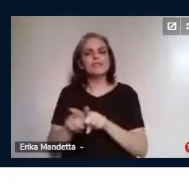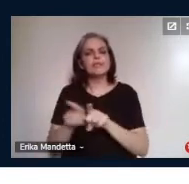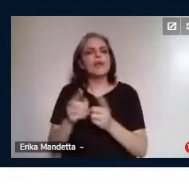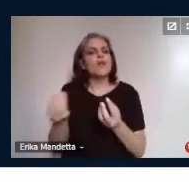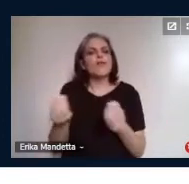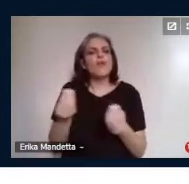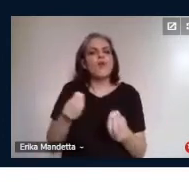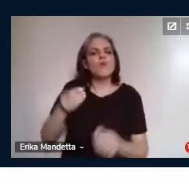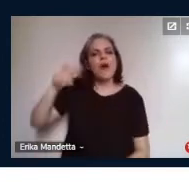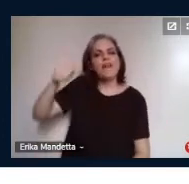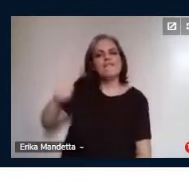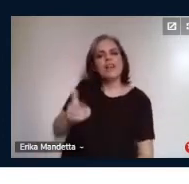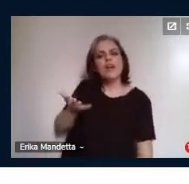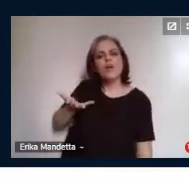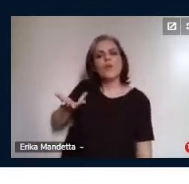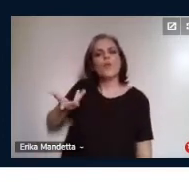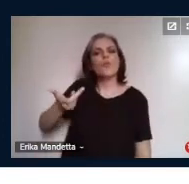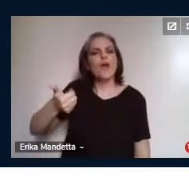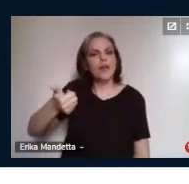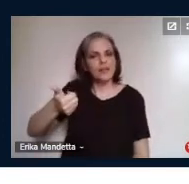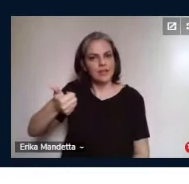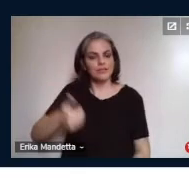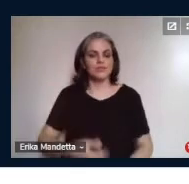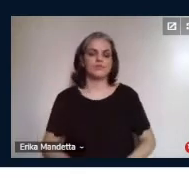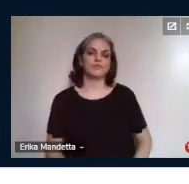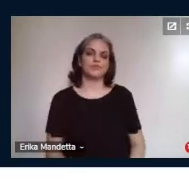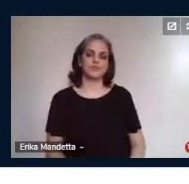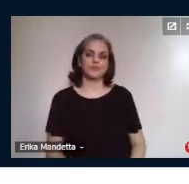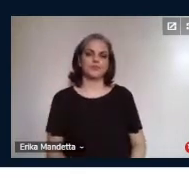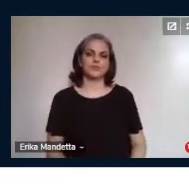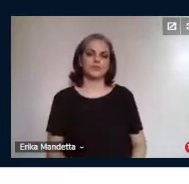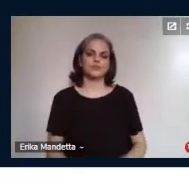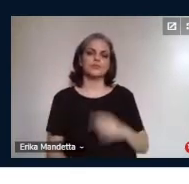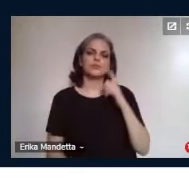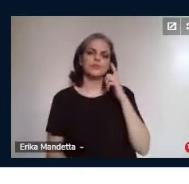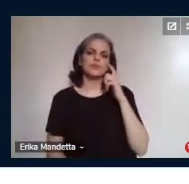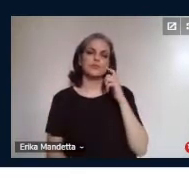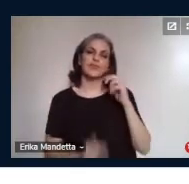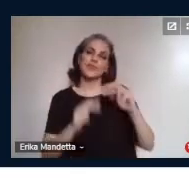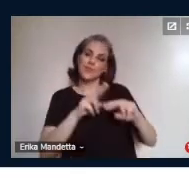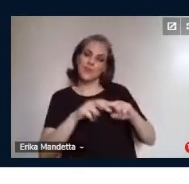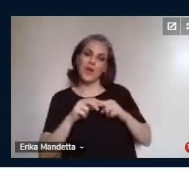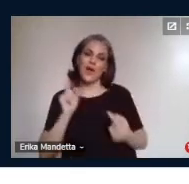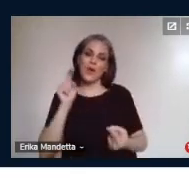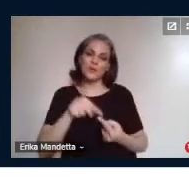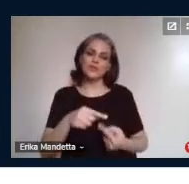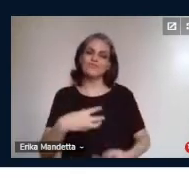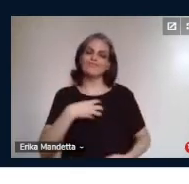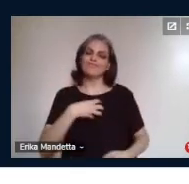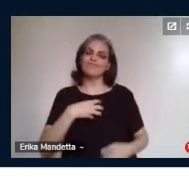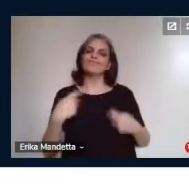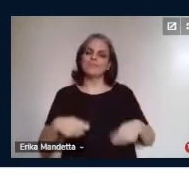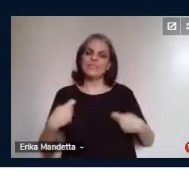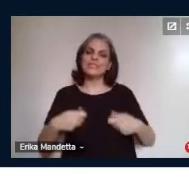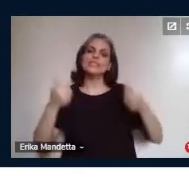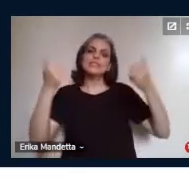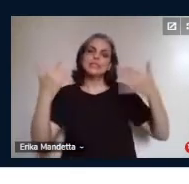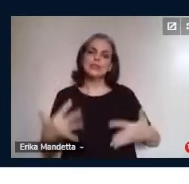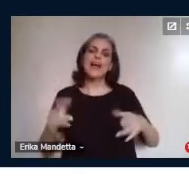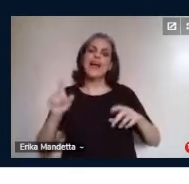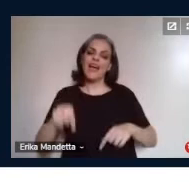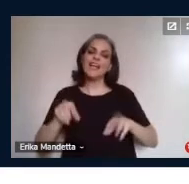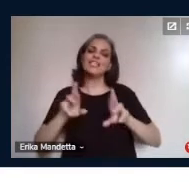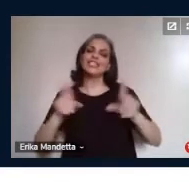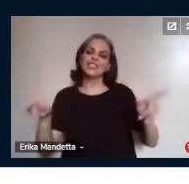Primeiro, pelo objeto, eu senti a necessidade também de diferenciar a tradução e a interpretação,